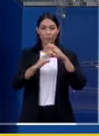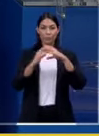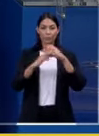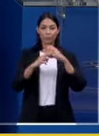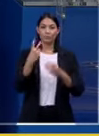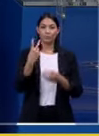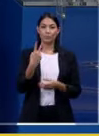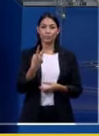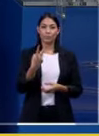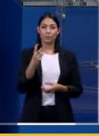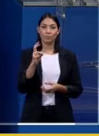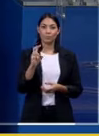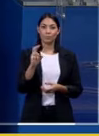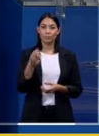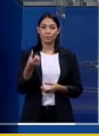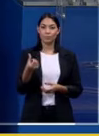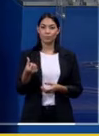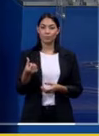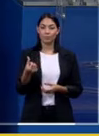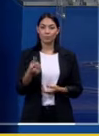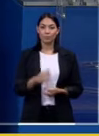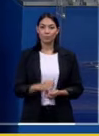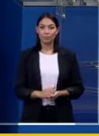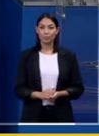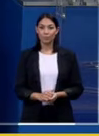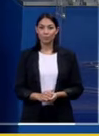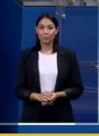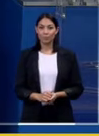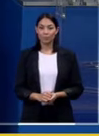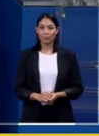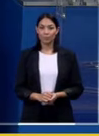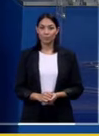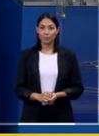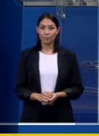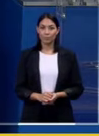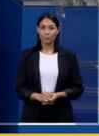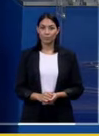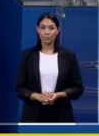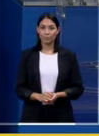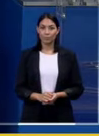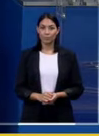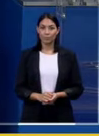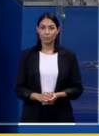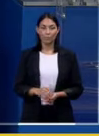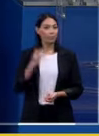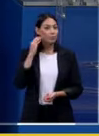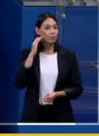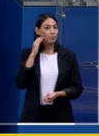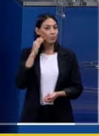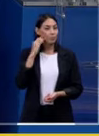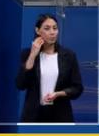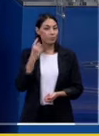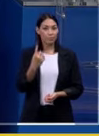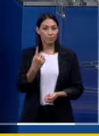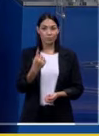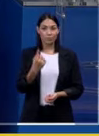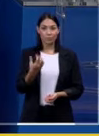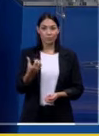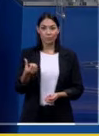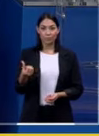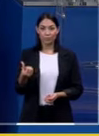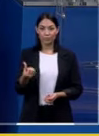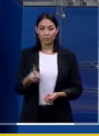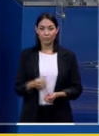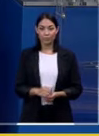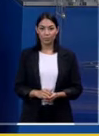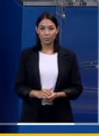Concurso 256 dessa noite. Selecionada a última bola foi a bola rosa número 16.